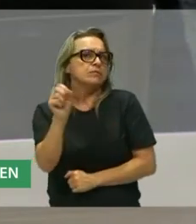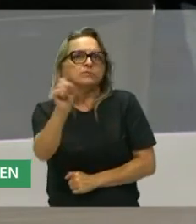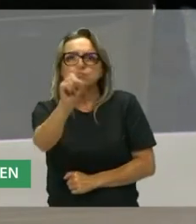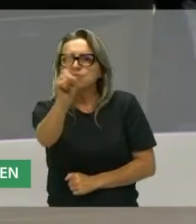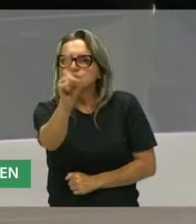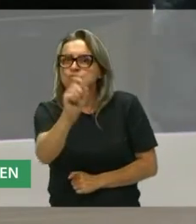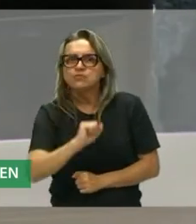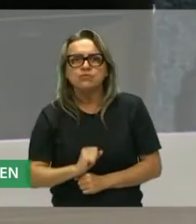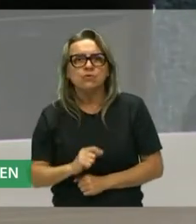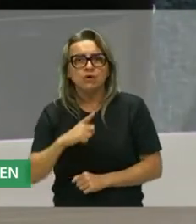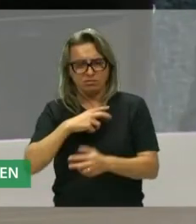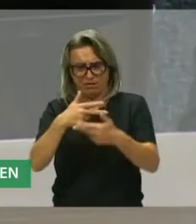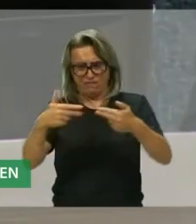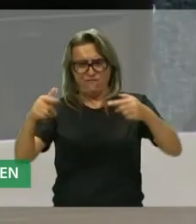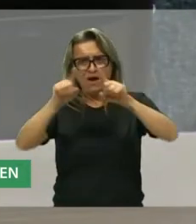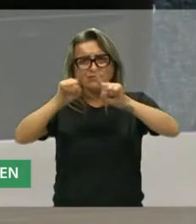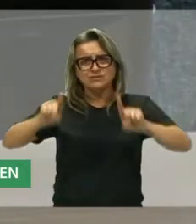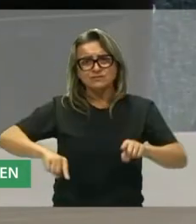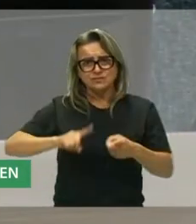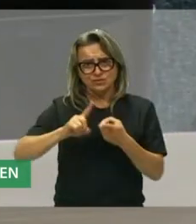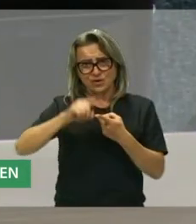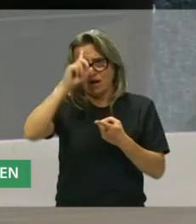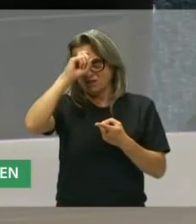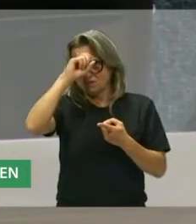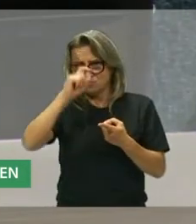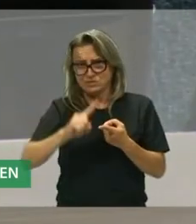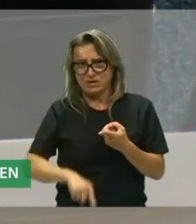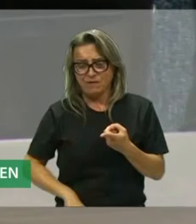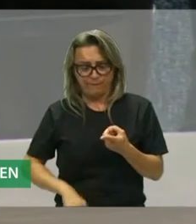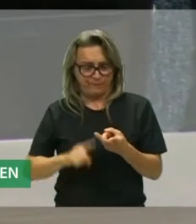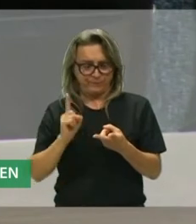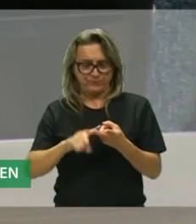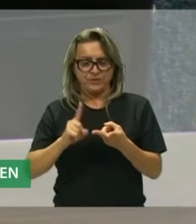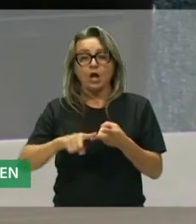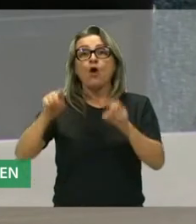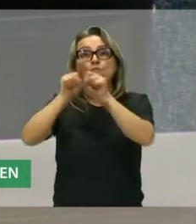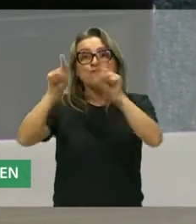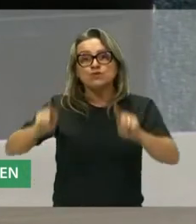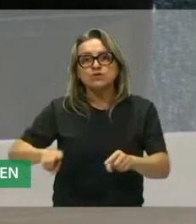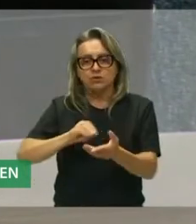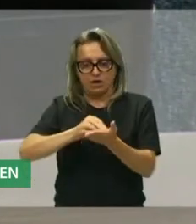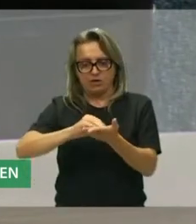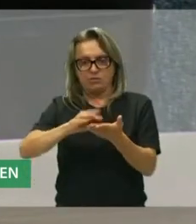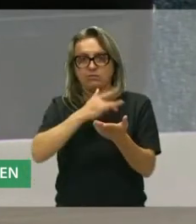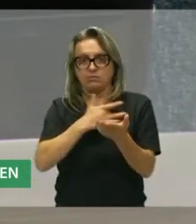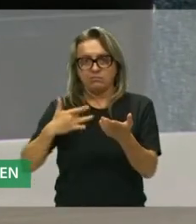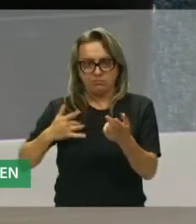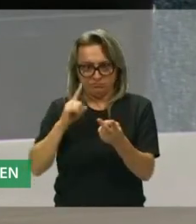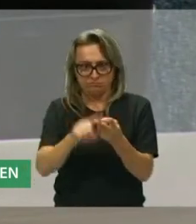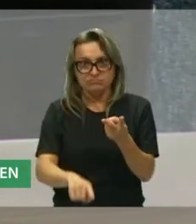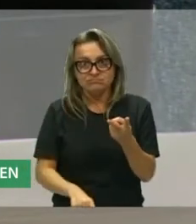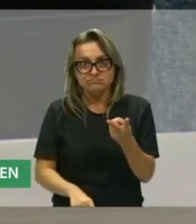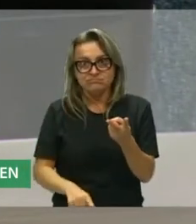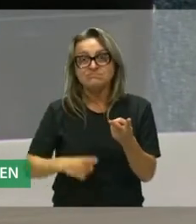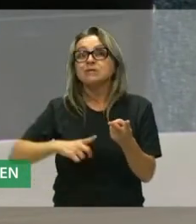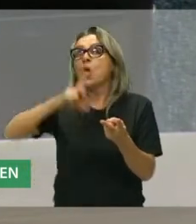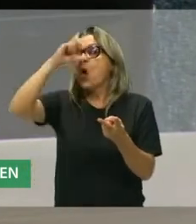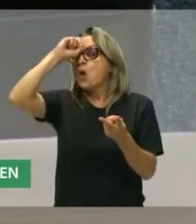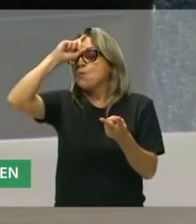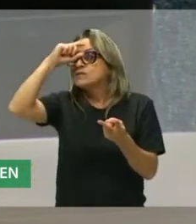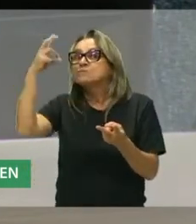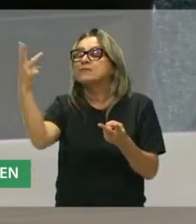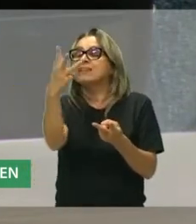temos aqui vários funcionários do hospital, nós temos funcionários da Secretaria de Saúde, nós temos um hospital que é o